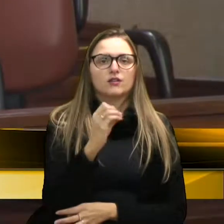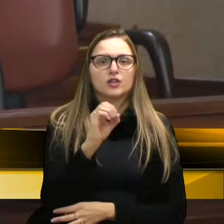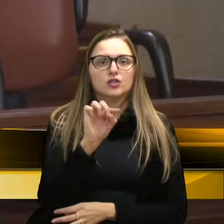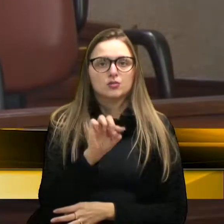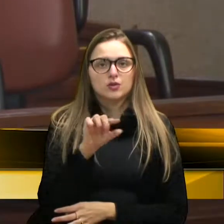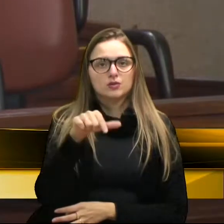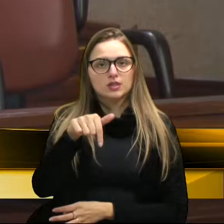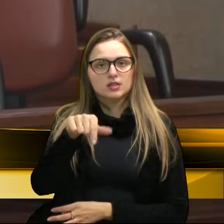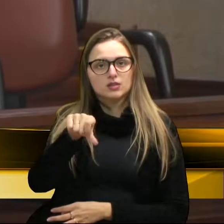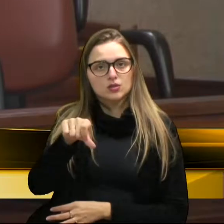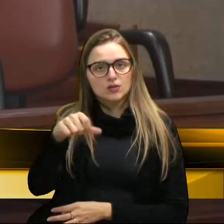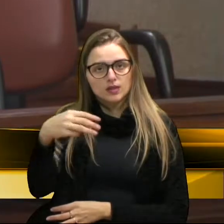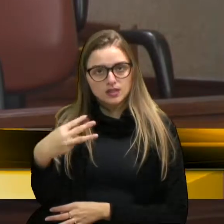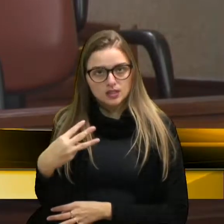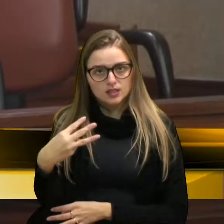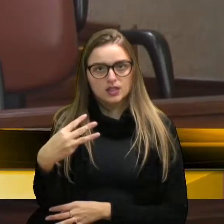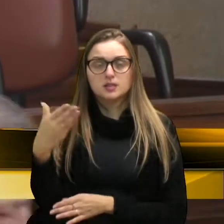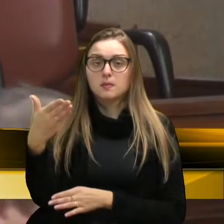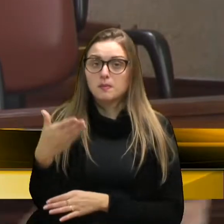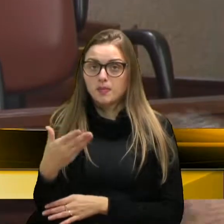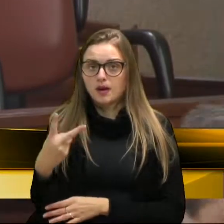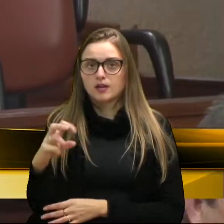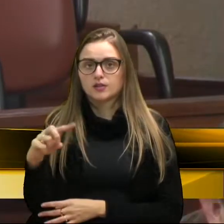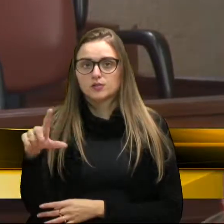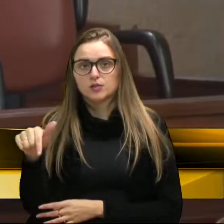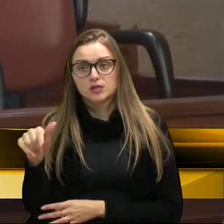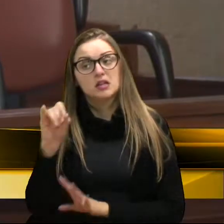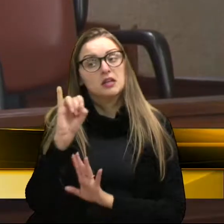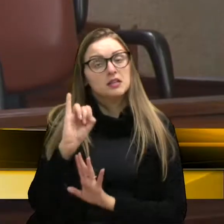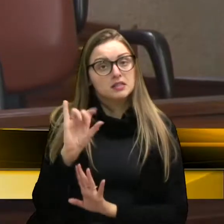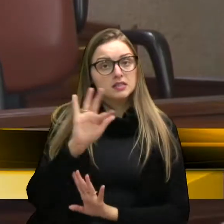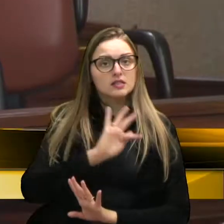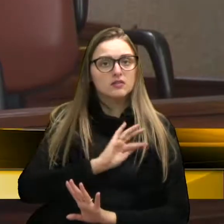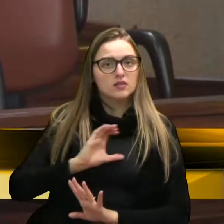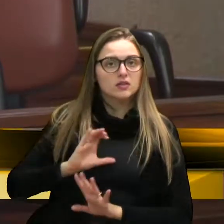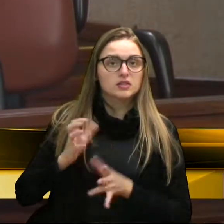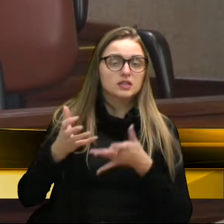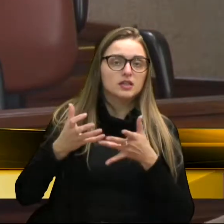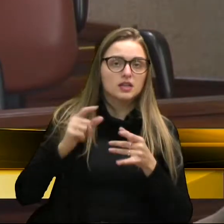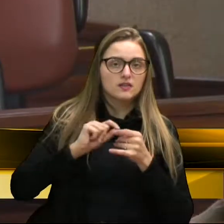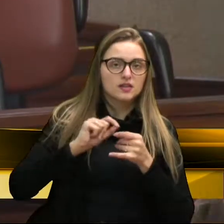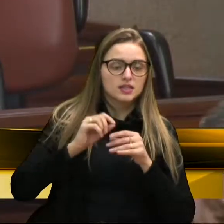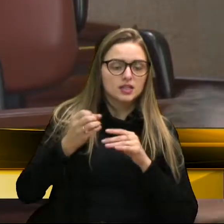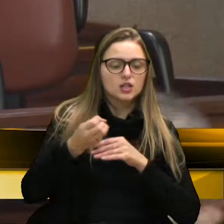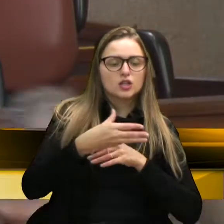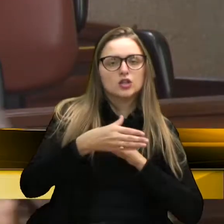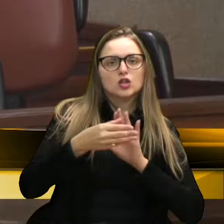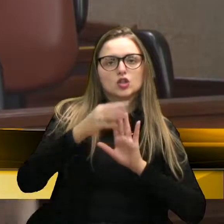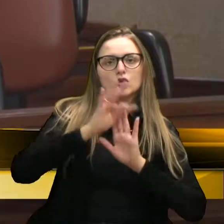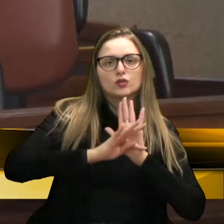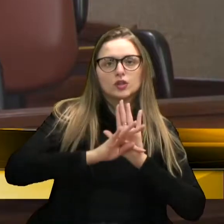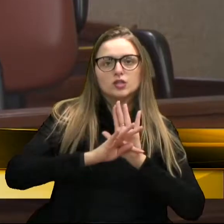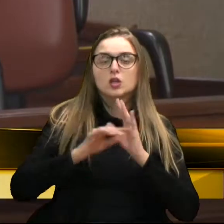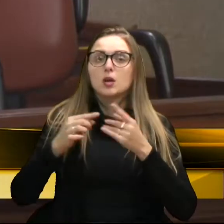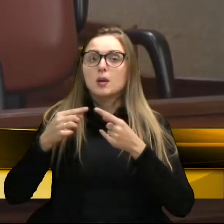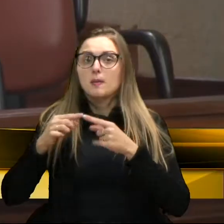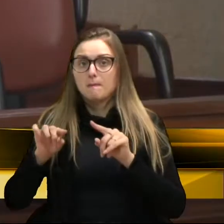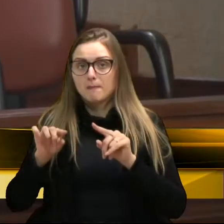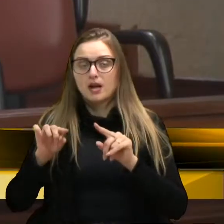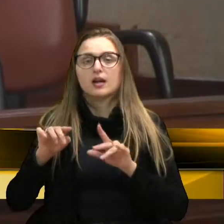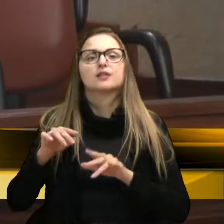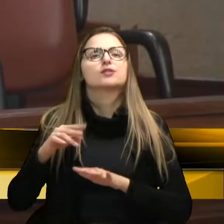de 2017, caso julgasse oportuno, fizesse a adequação da redação. O nobre edil